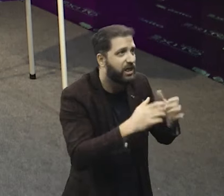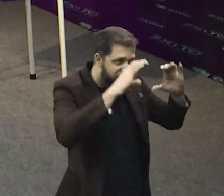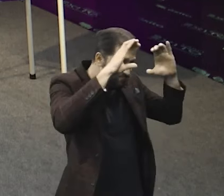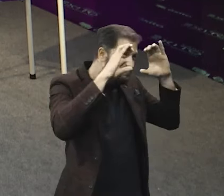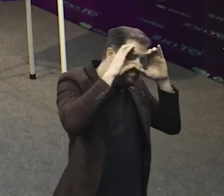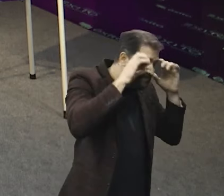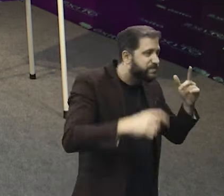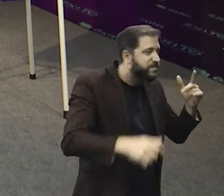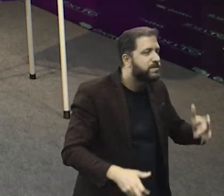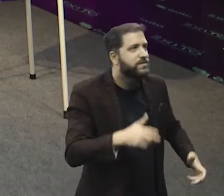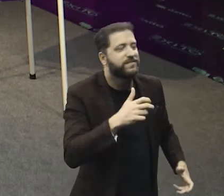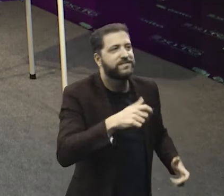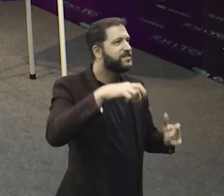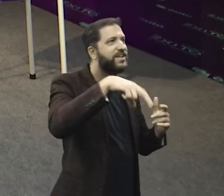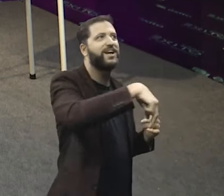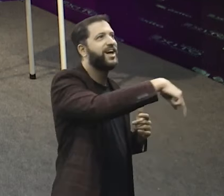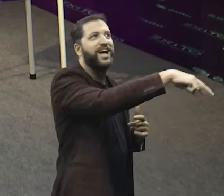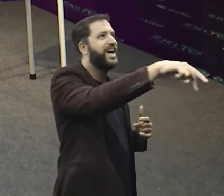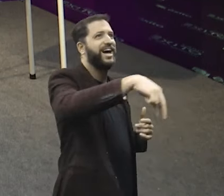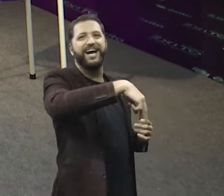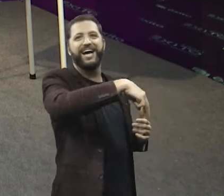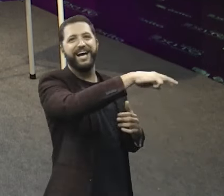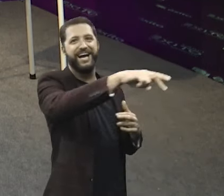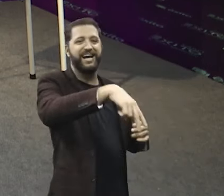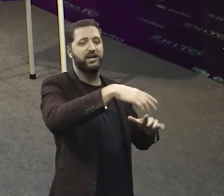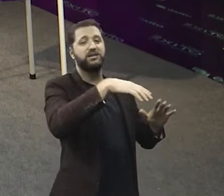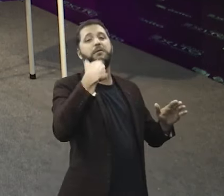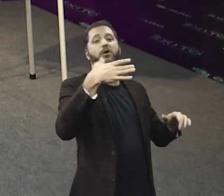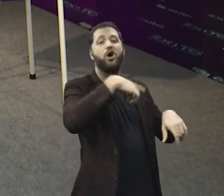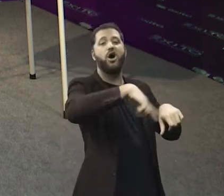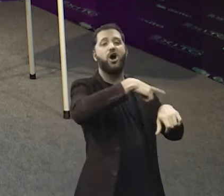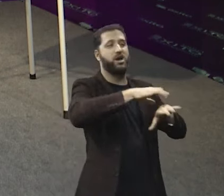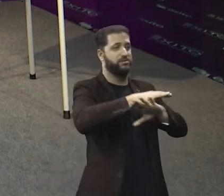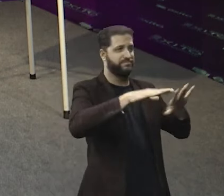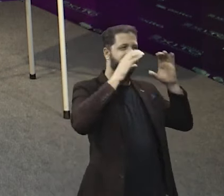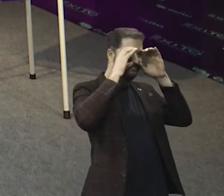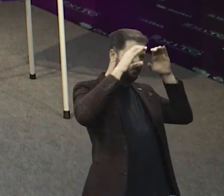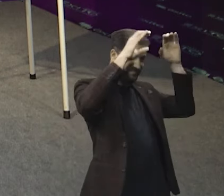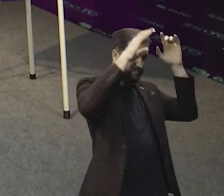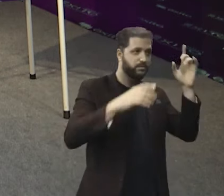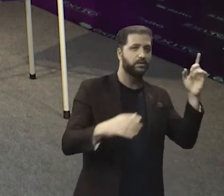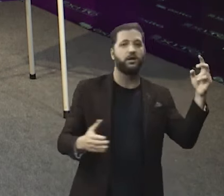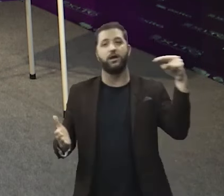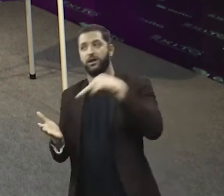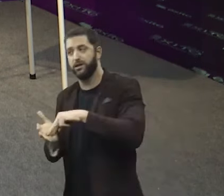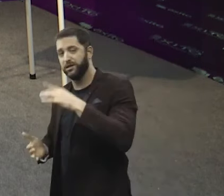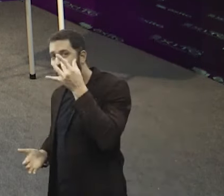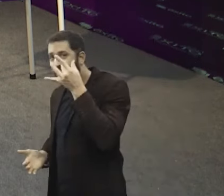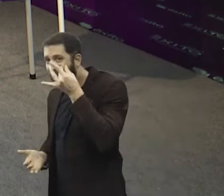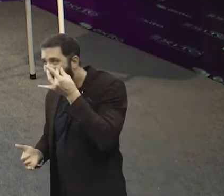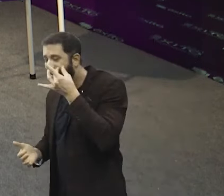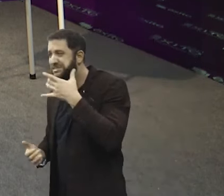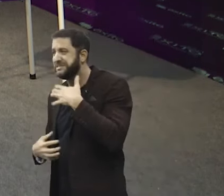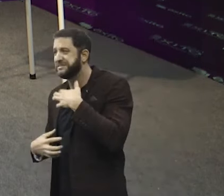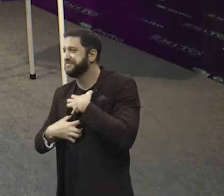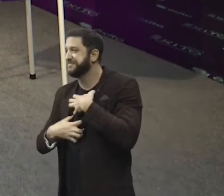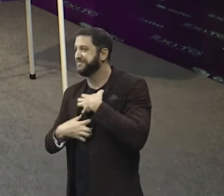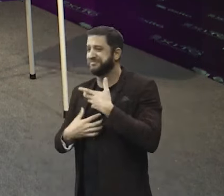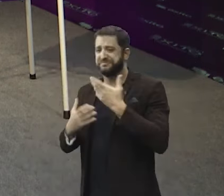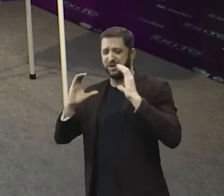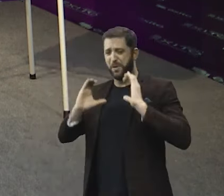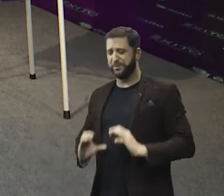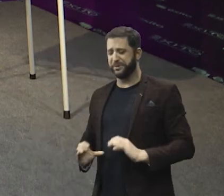congruência o que que é congruência congruência é aquilo que eu penso tá conectado com aquilo que eu faço e com meus comportamentos e atitudes a partir